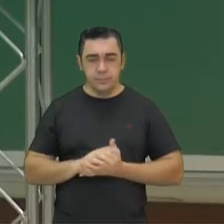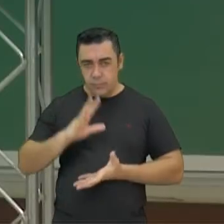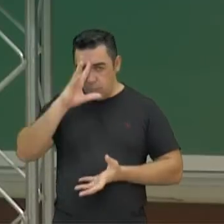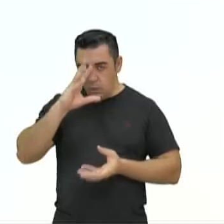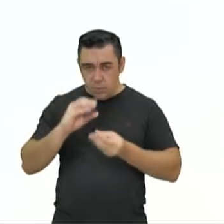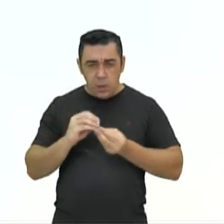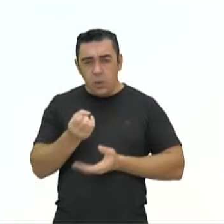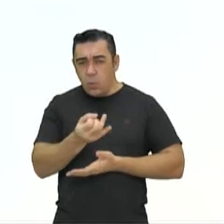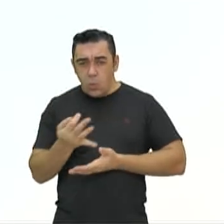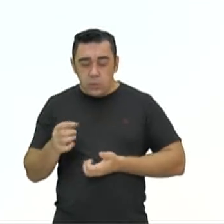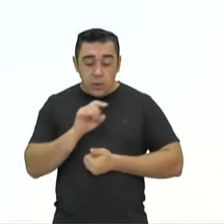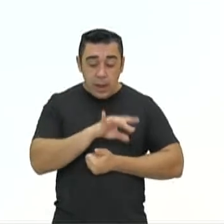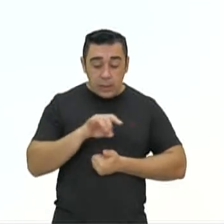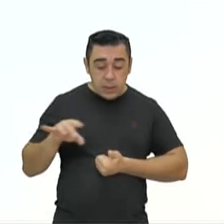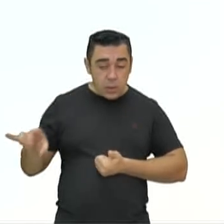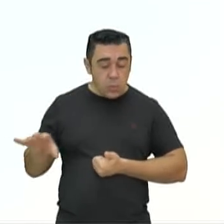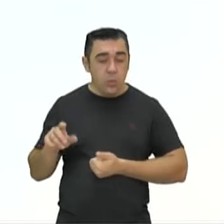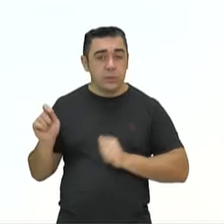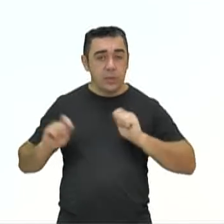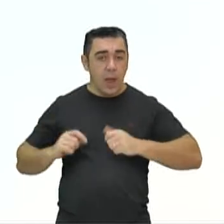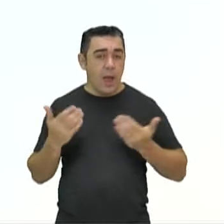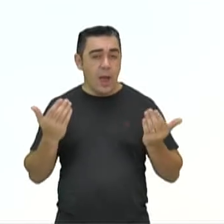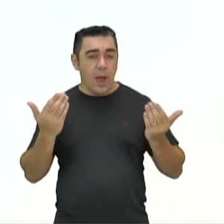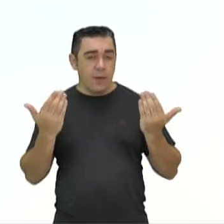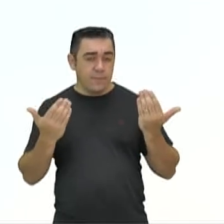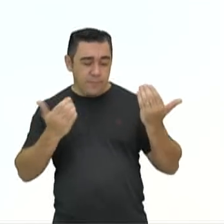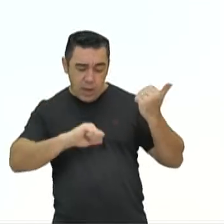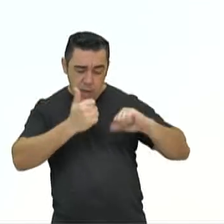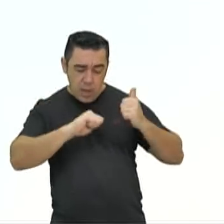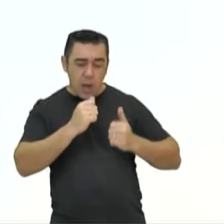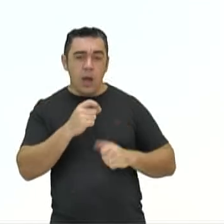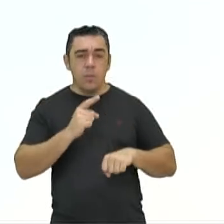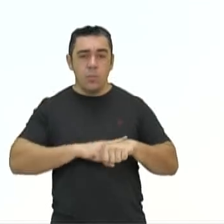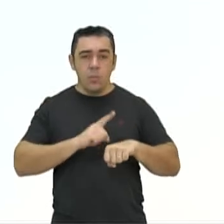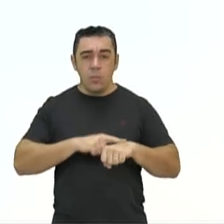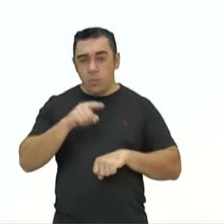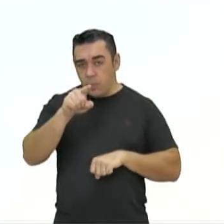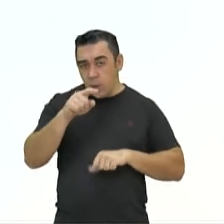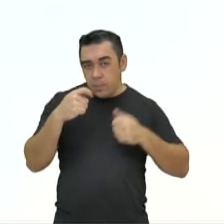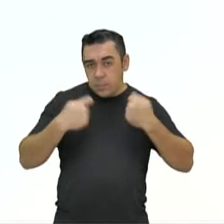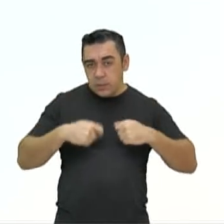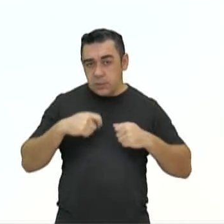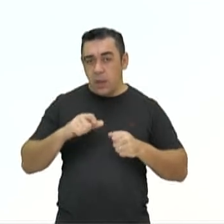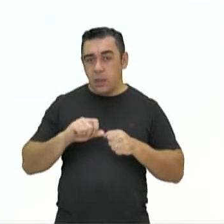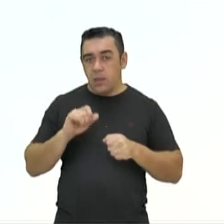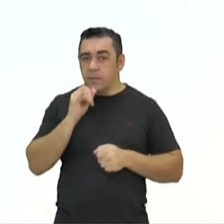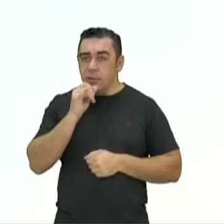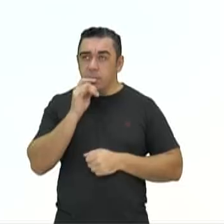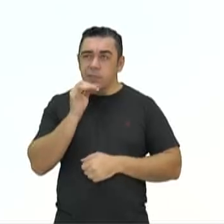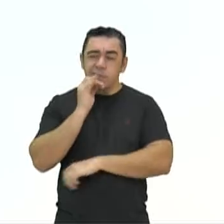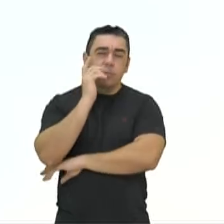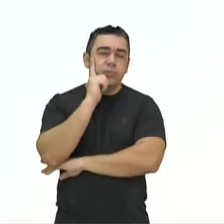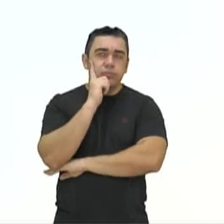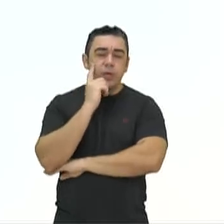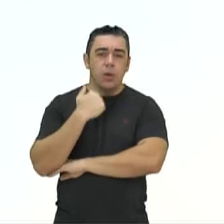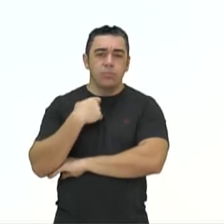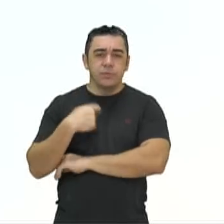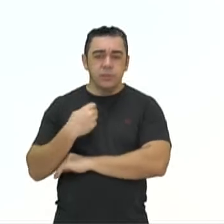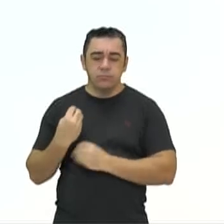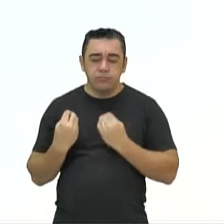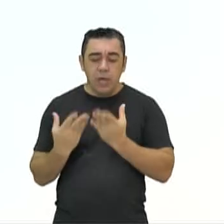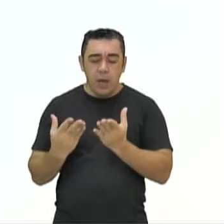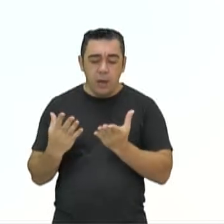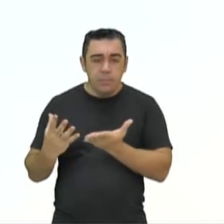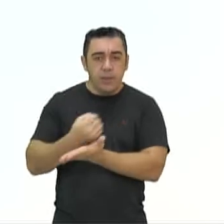Entender o valor relativo das peças serve para avaliar momentos em que você vai precisar sacrificar alguma peça para capturar a peça do